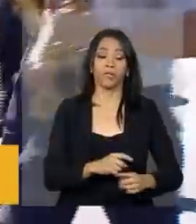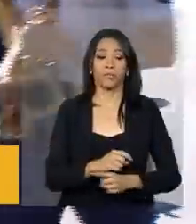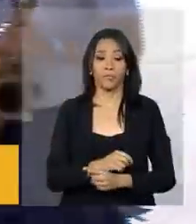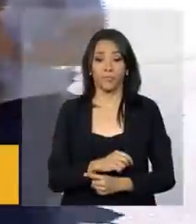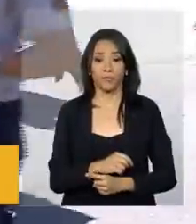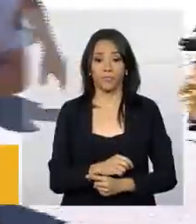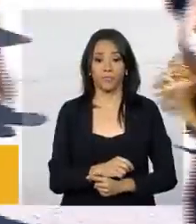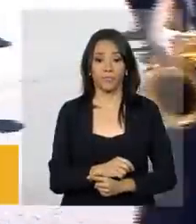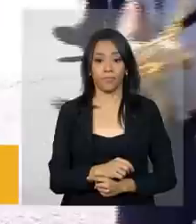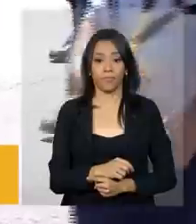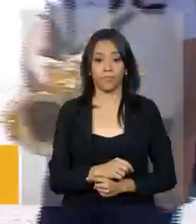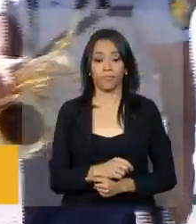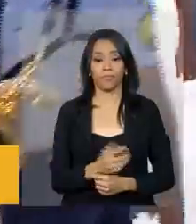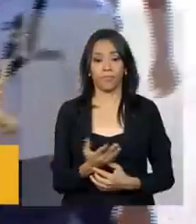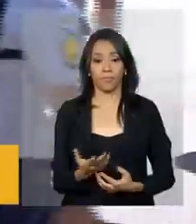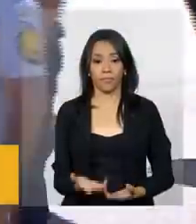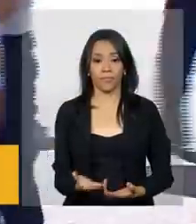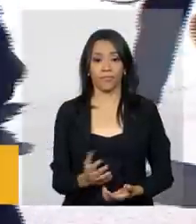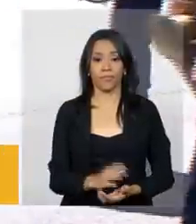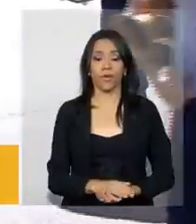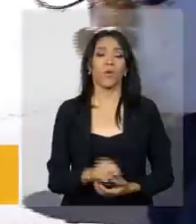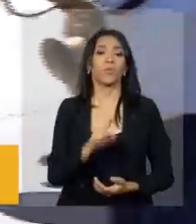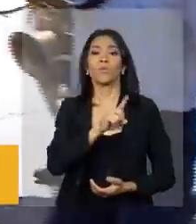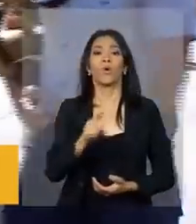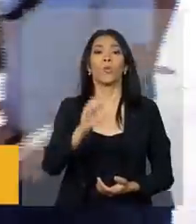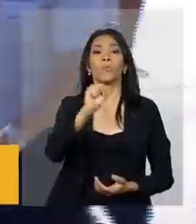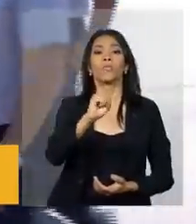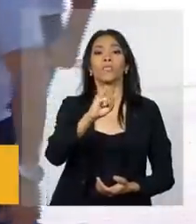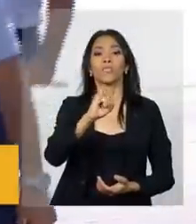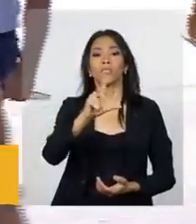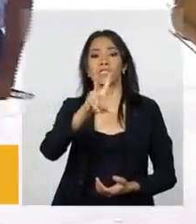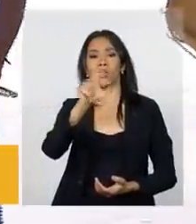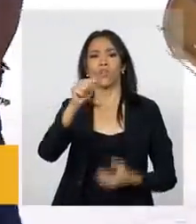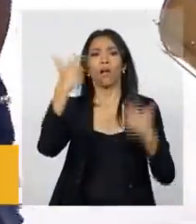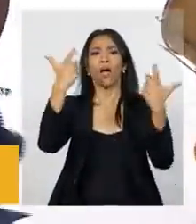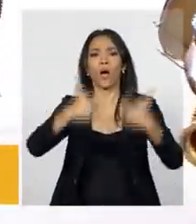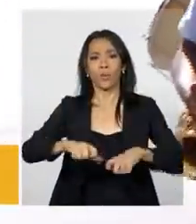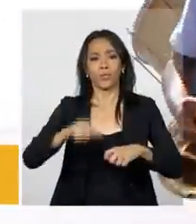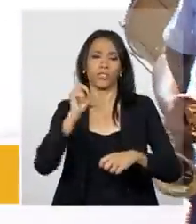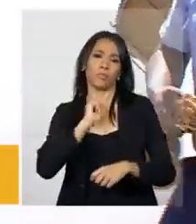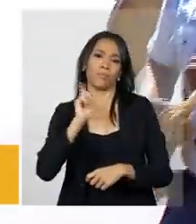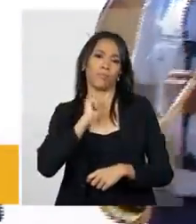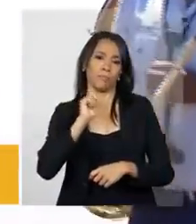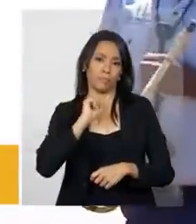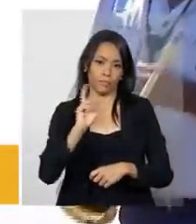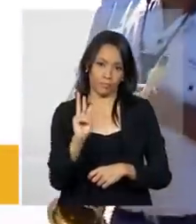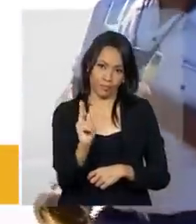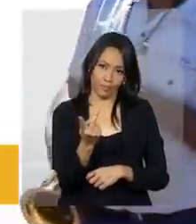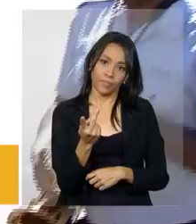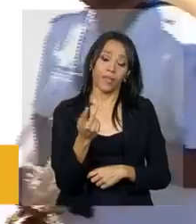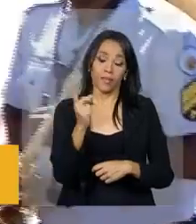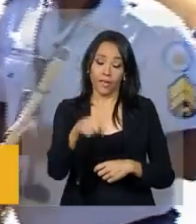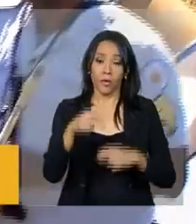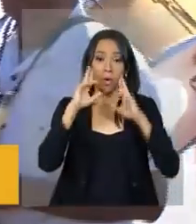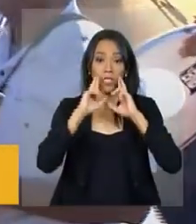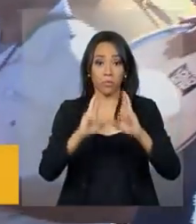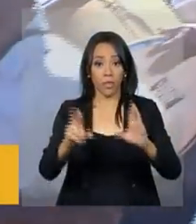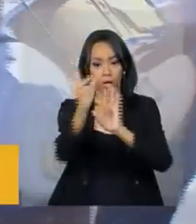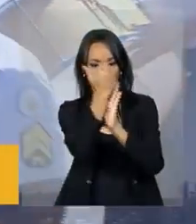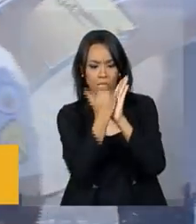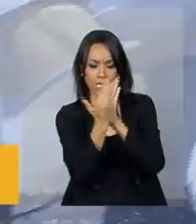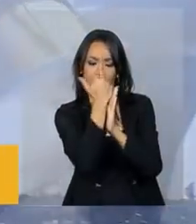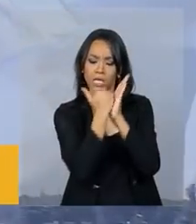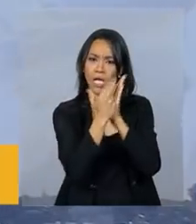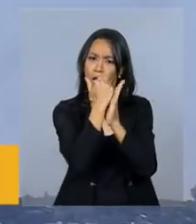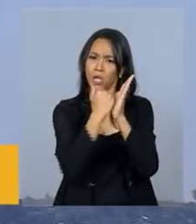99608-6020. Pelo WhatsApp, então, o Elton Silva, de Piracema, Minas Gerais, lembra que o patriotismo, o respeito à bandeira e ao hino devem